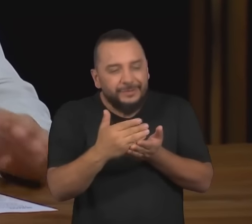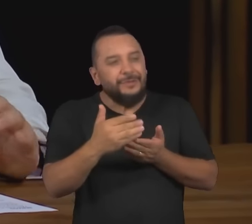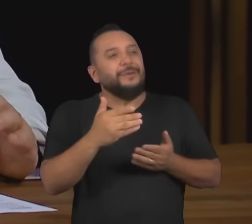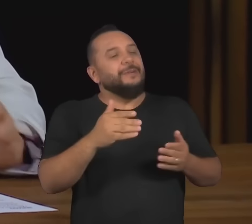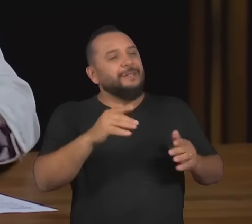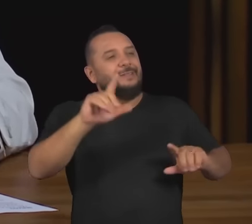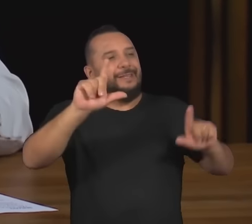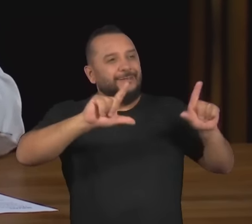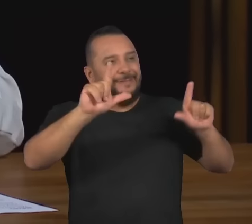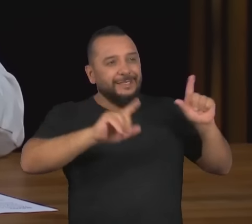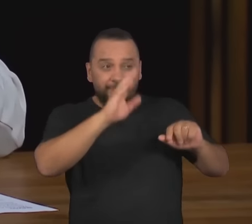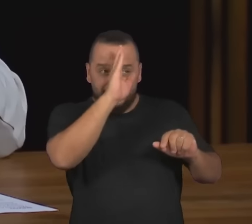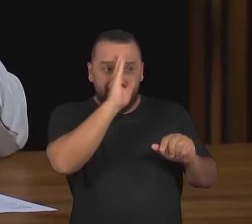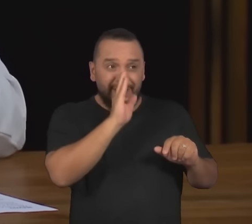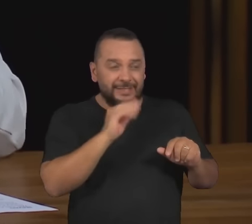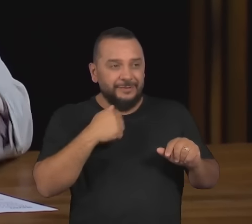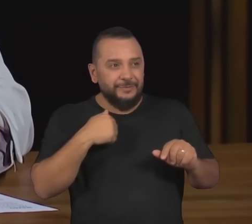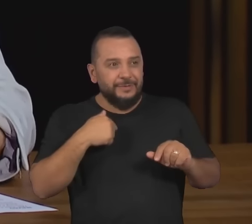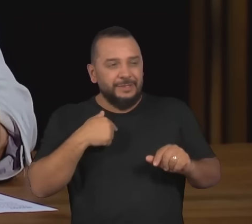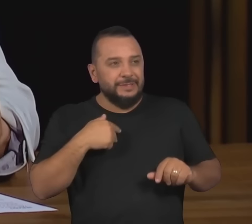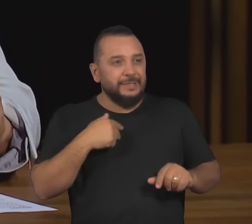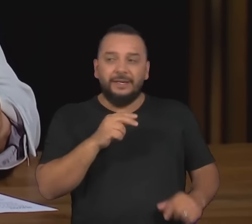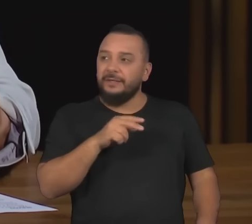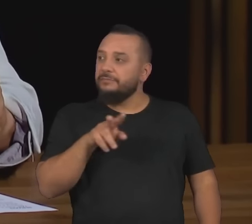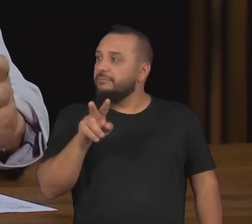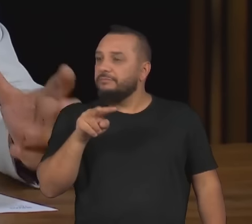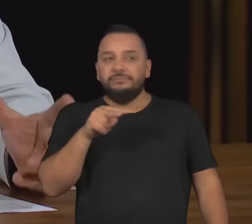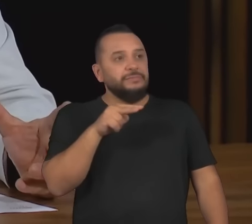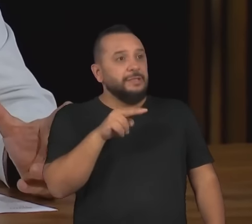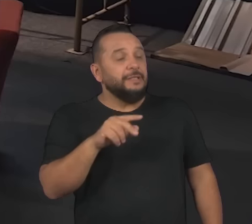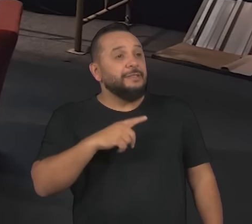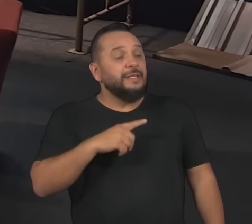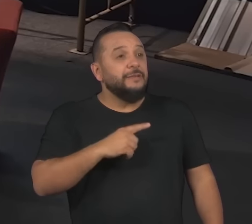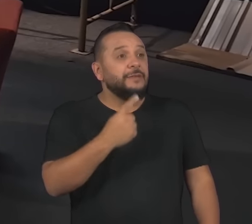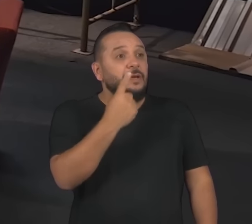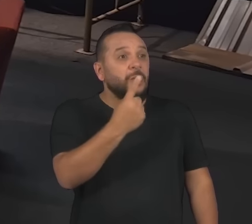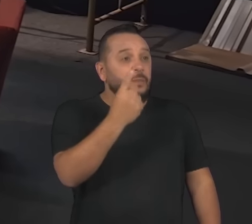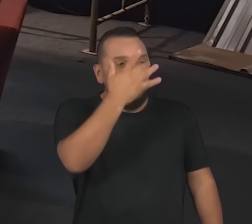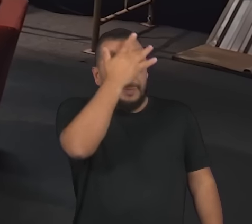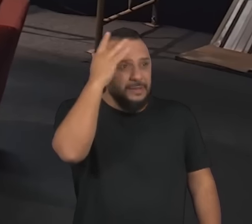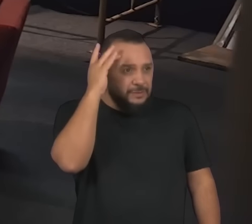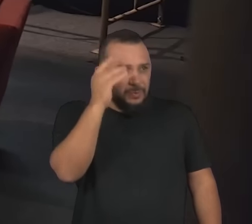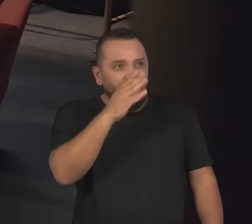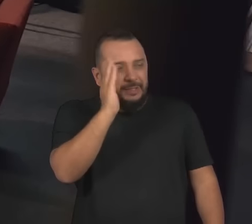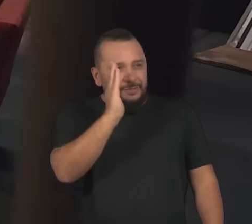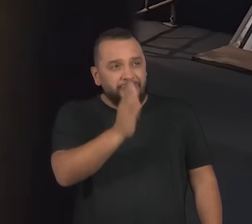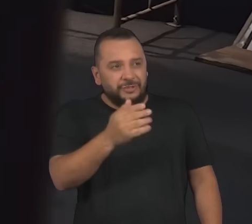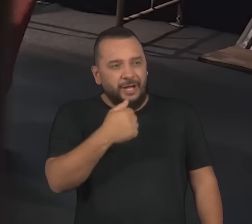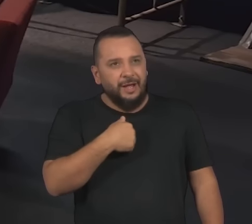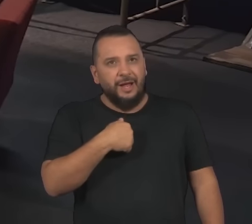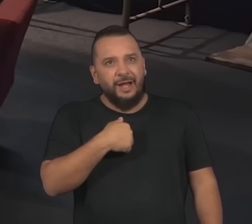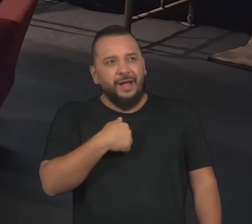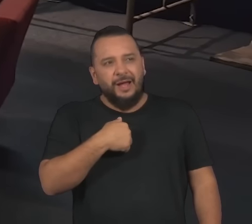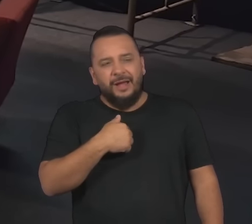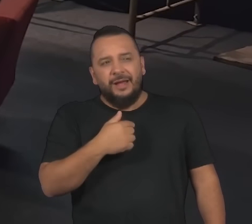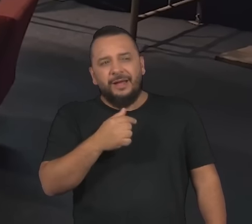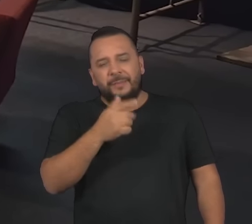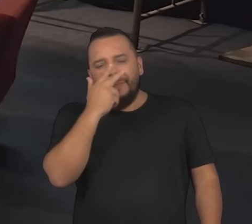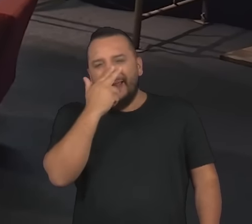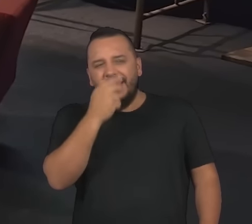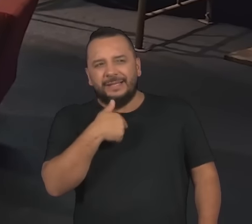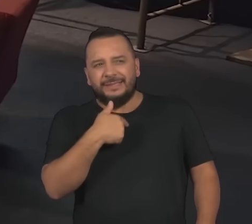você reclamou que foi notado como um cômico. Confere isso, não? Você ficou implicado com isso? Não,